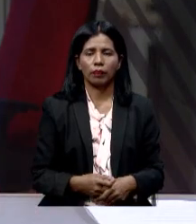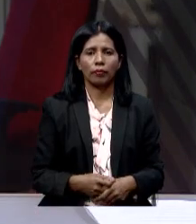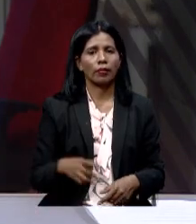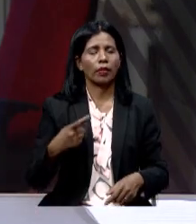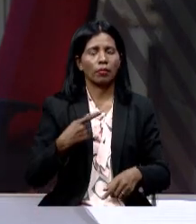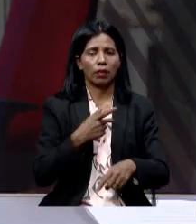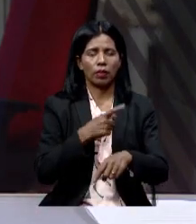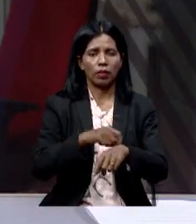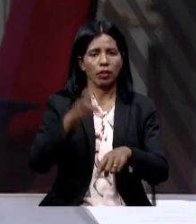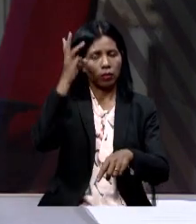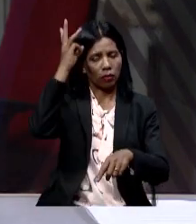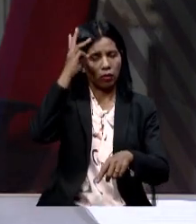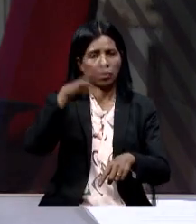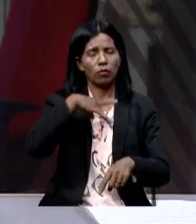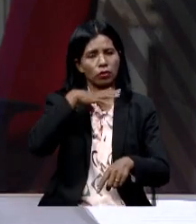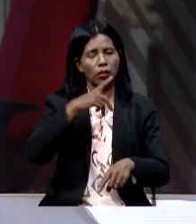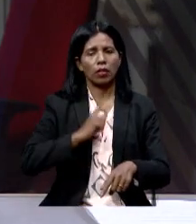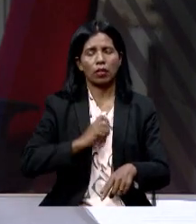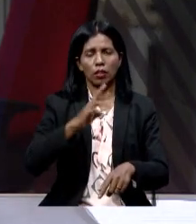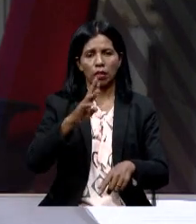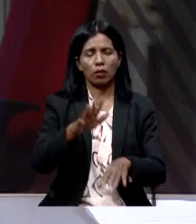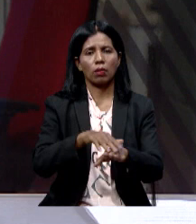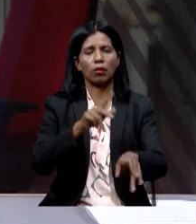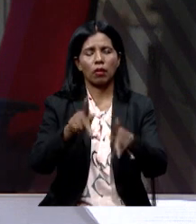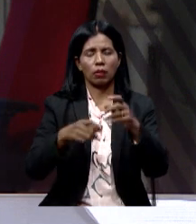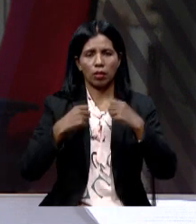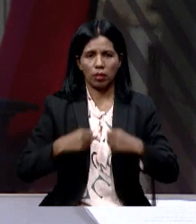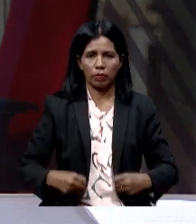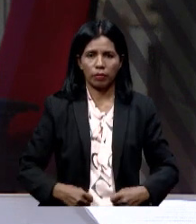Parlemen Internasional preocupou o lixo Tibar também afeta para a comunidade em Saúde.